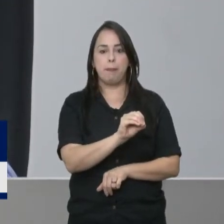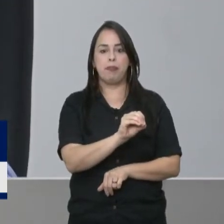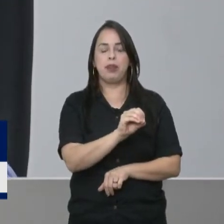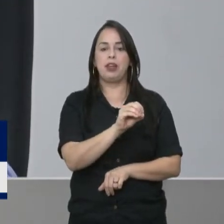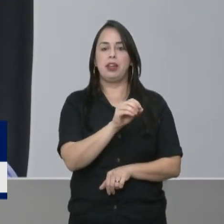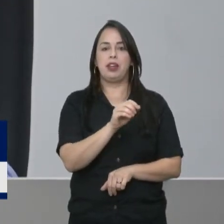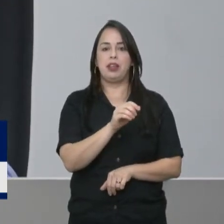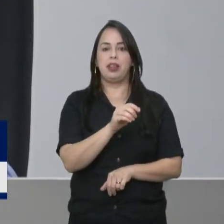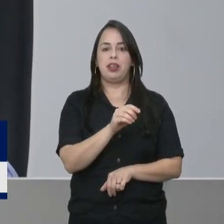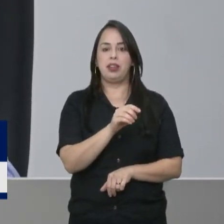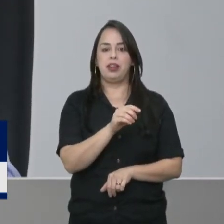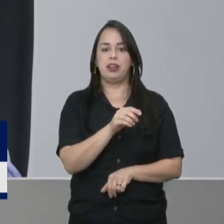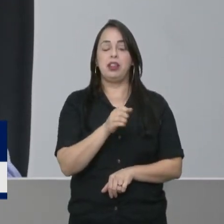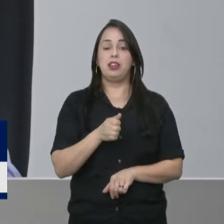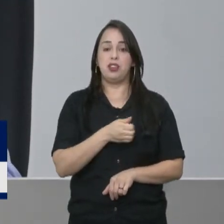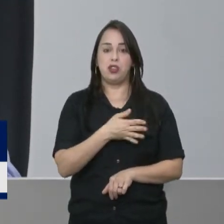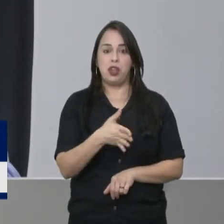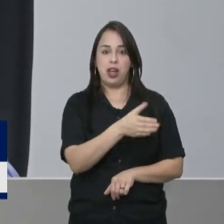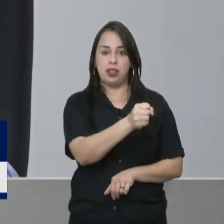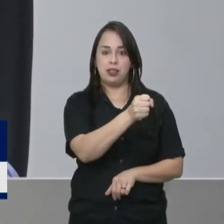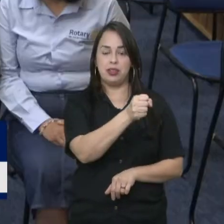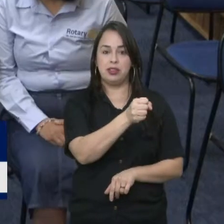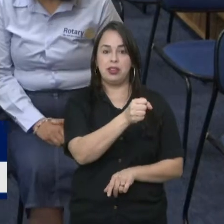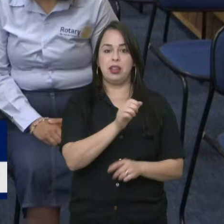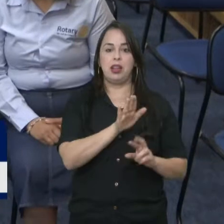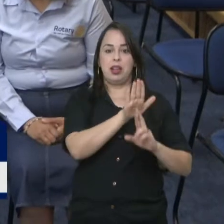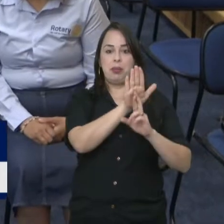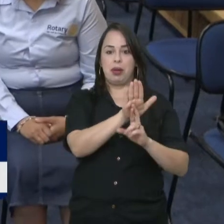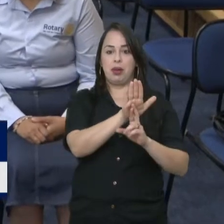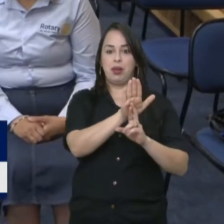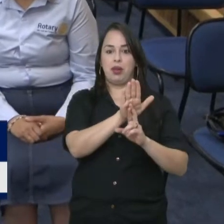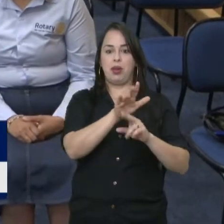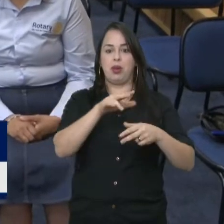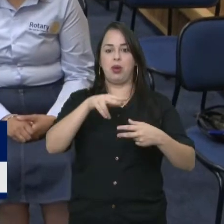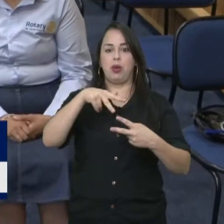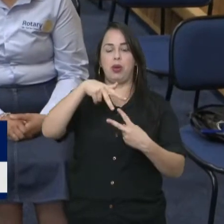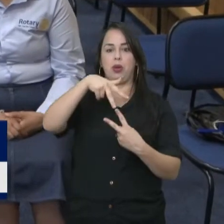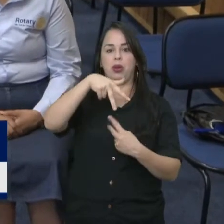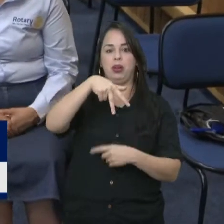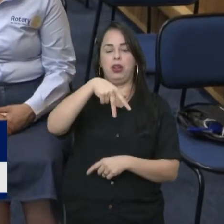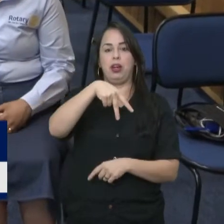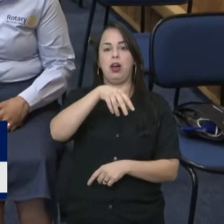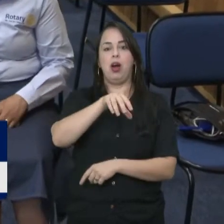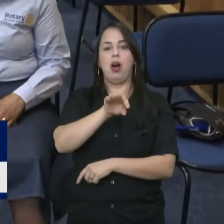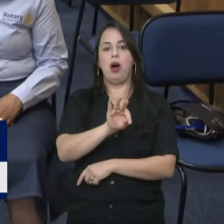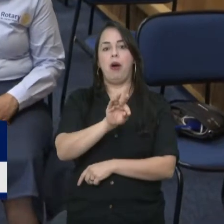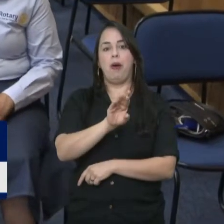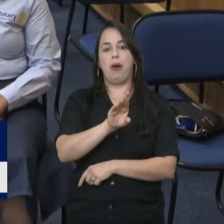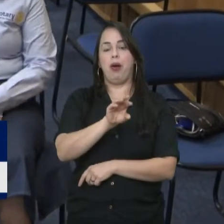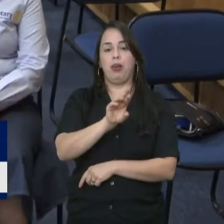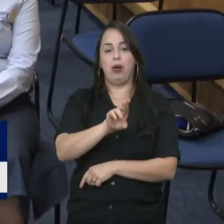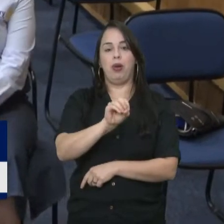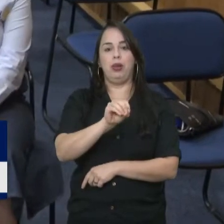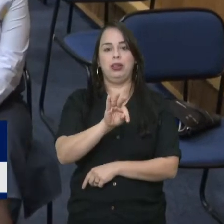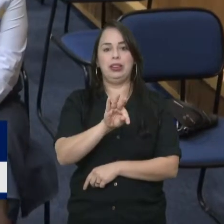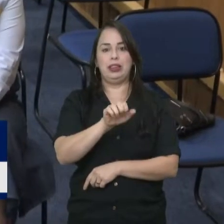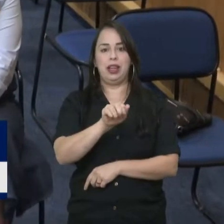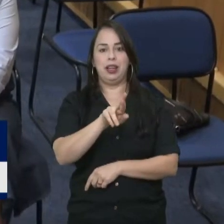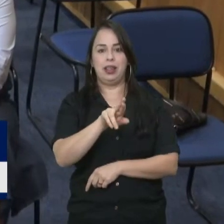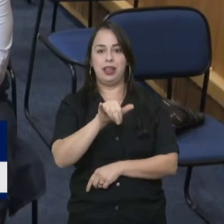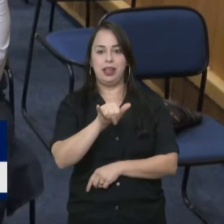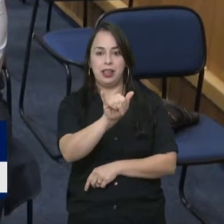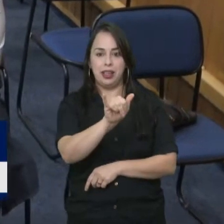Santos, representando o Rotary Club dos seus 50 anos. E a senhora Andréia também, Andréia de Souza